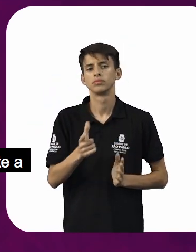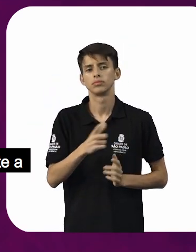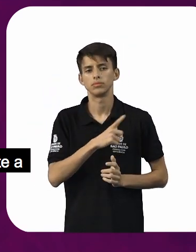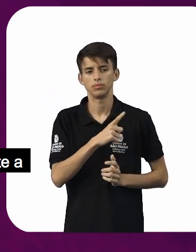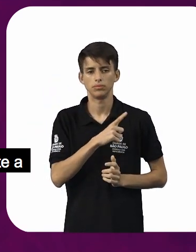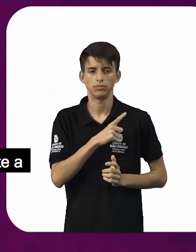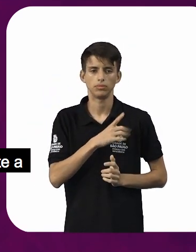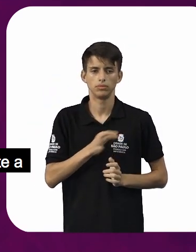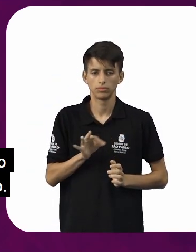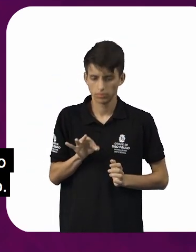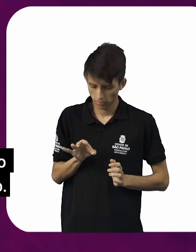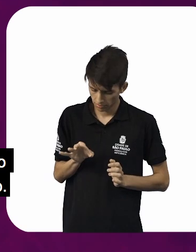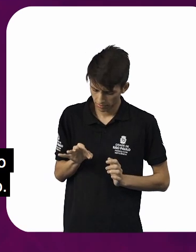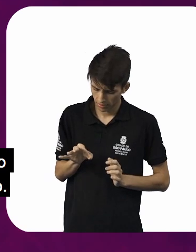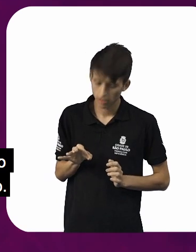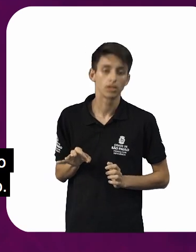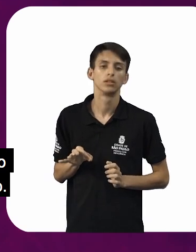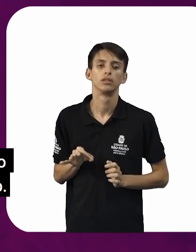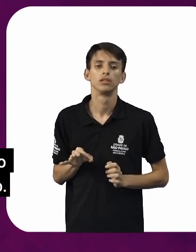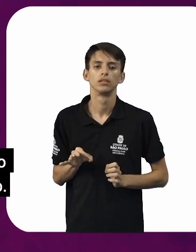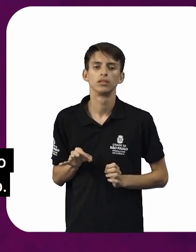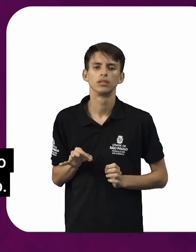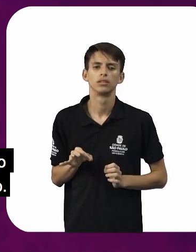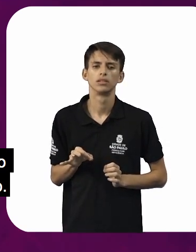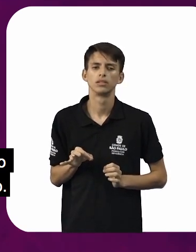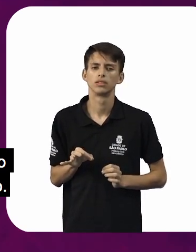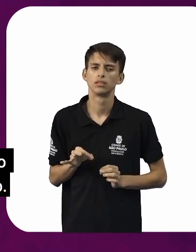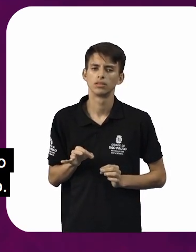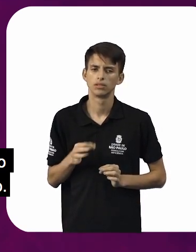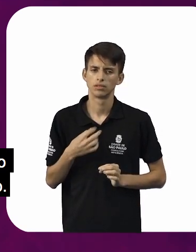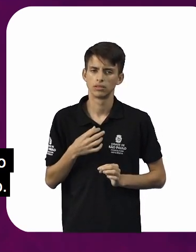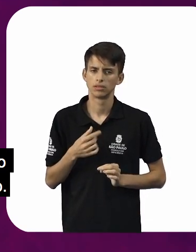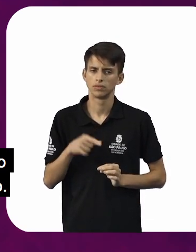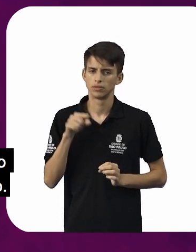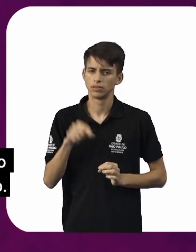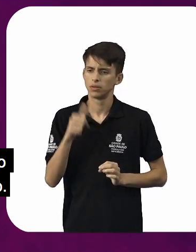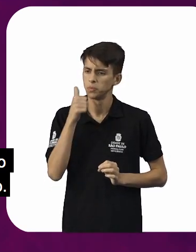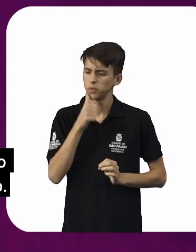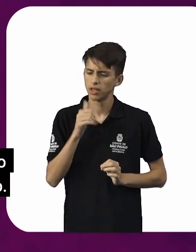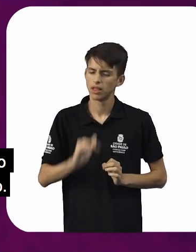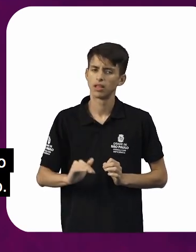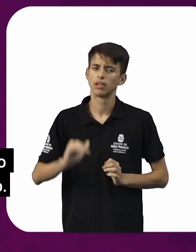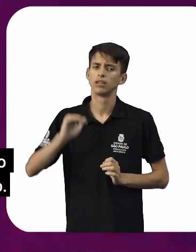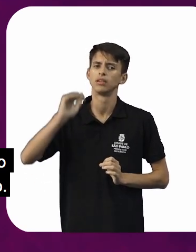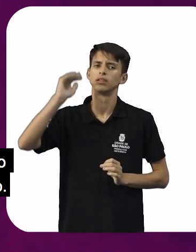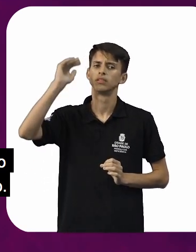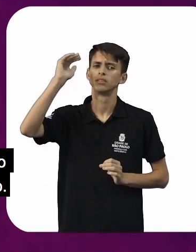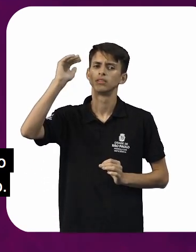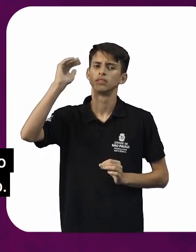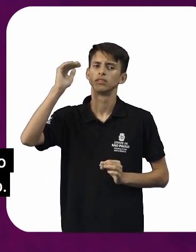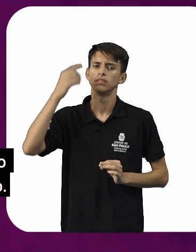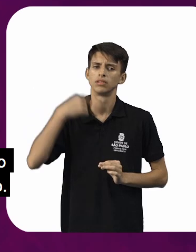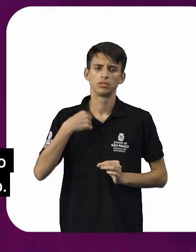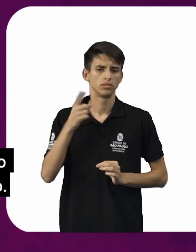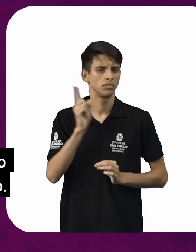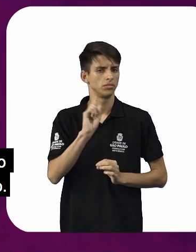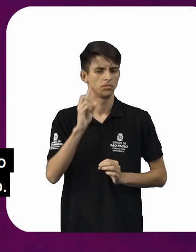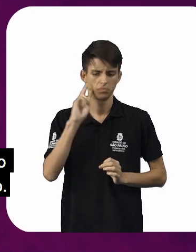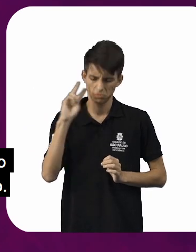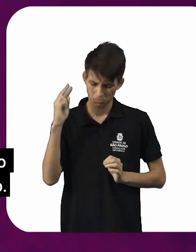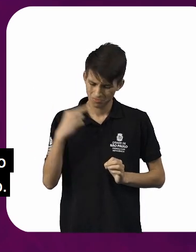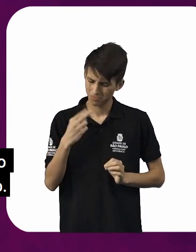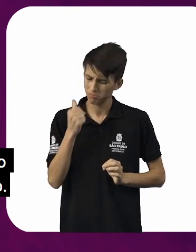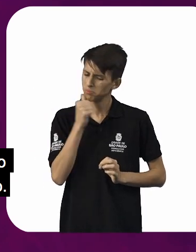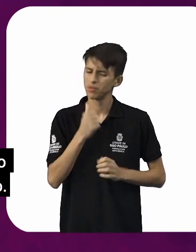tem uma vagina aqui. Então, você é mulher. Quando você cresce, você fala, eu não me reconheço como